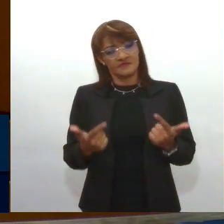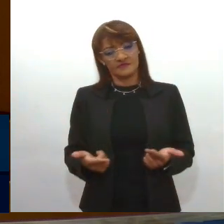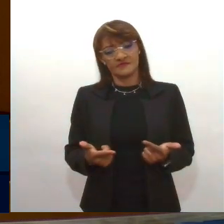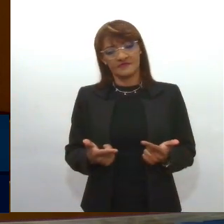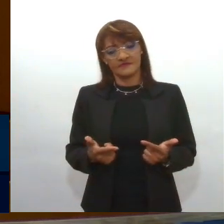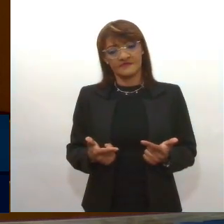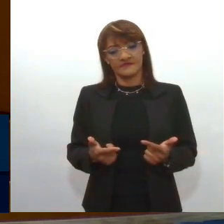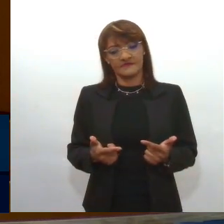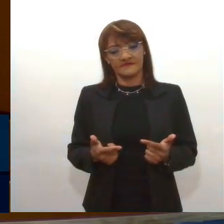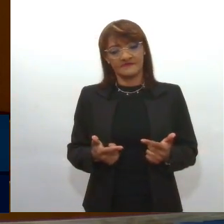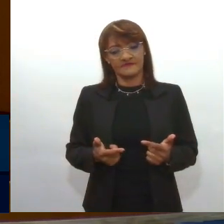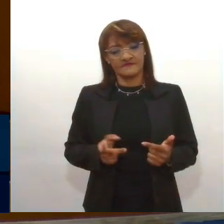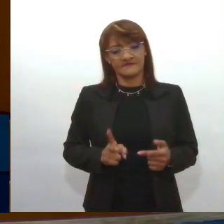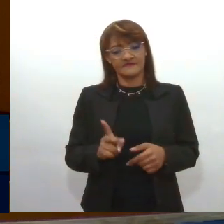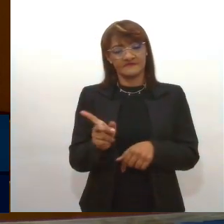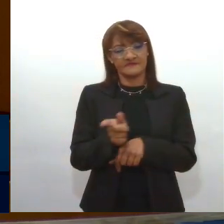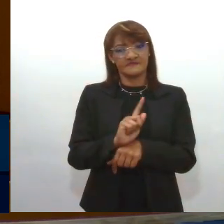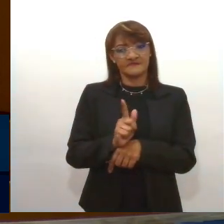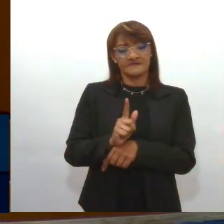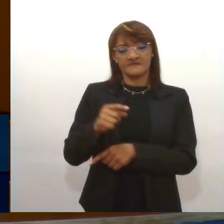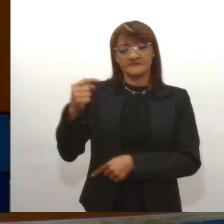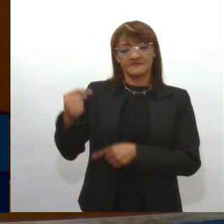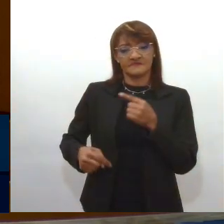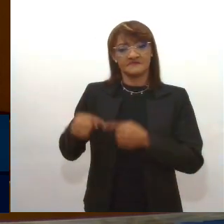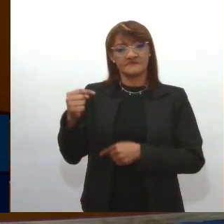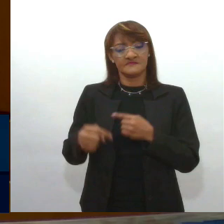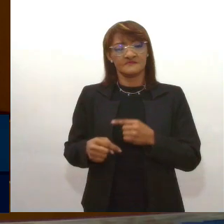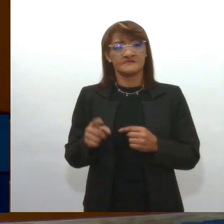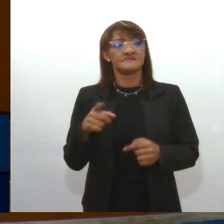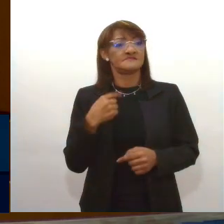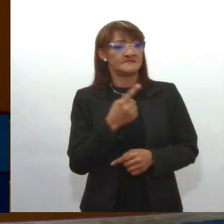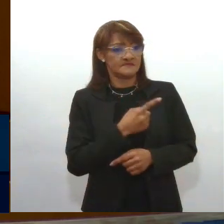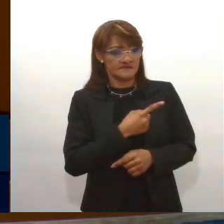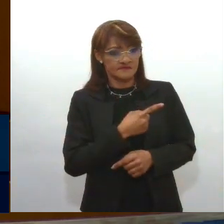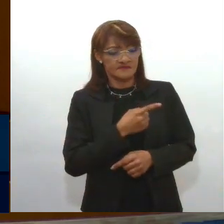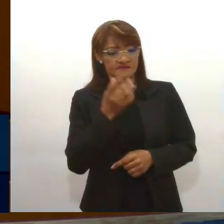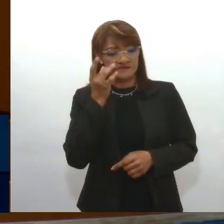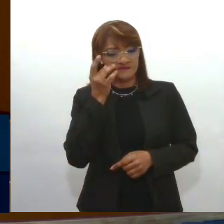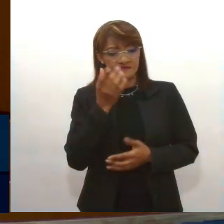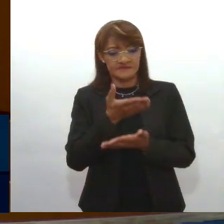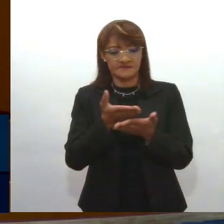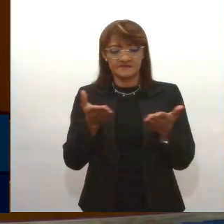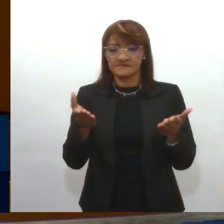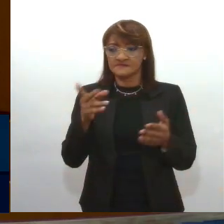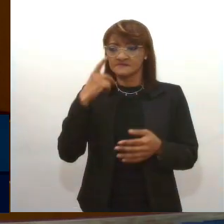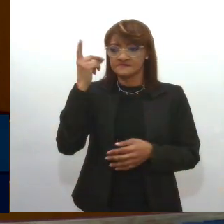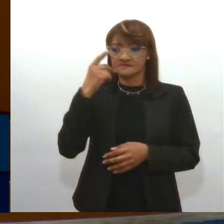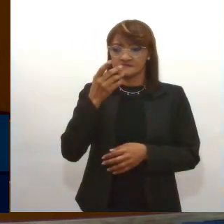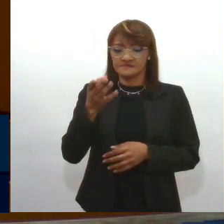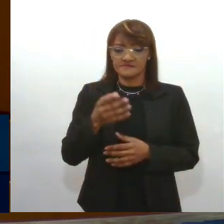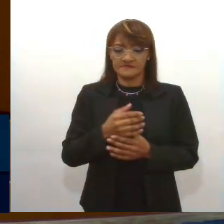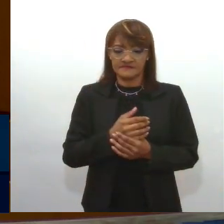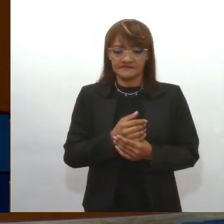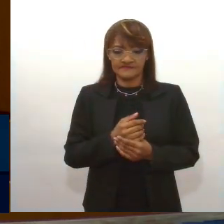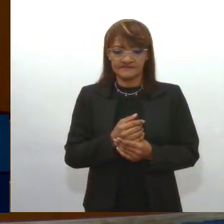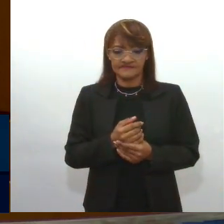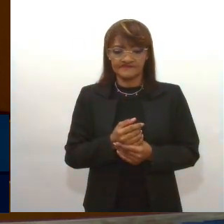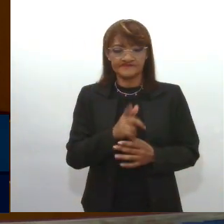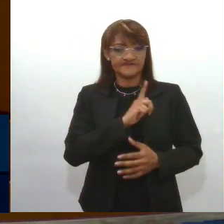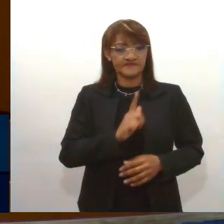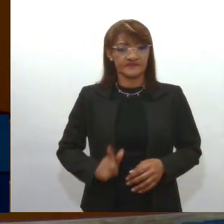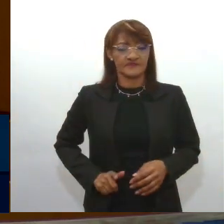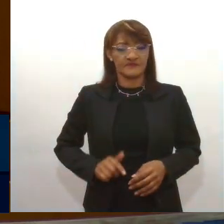política a gente vê a boa avaliação Deputado Luiz Fonseca do governador Fábio mitidieri influenciar